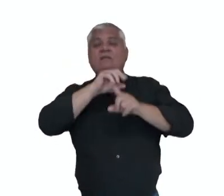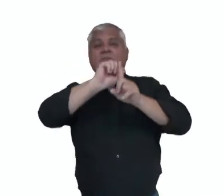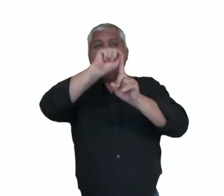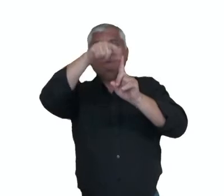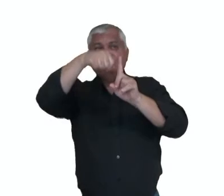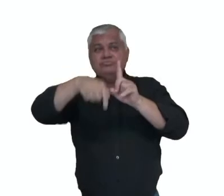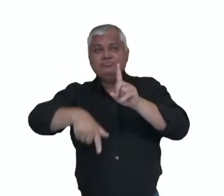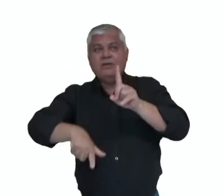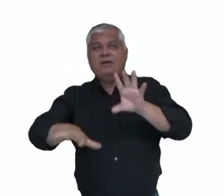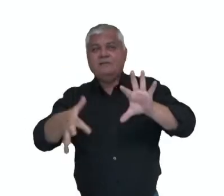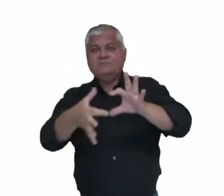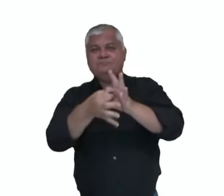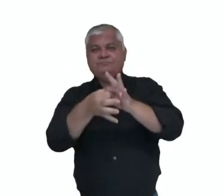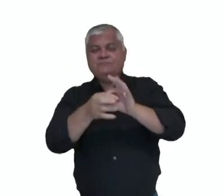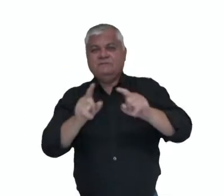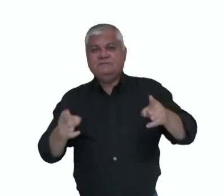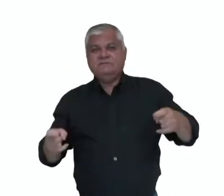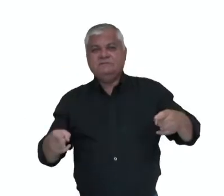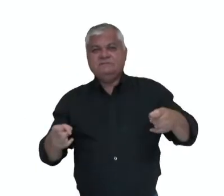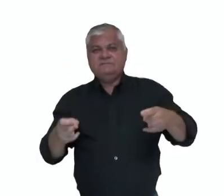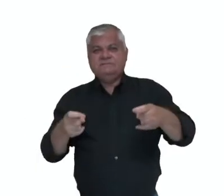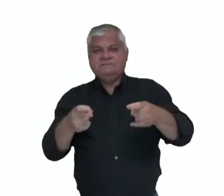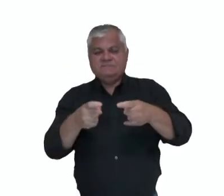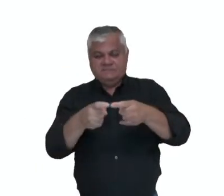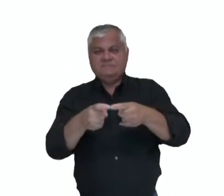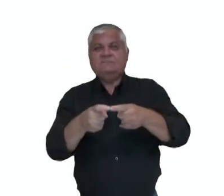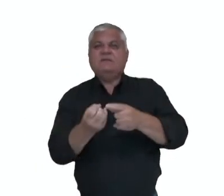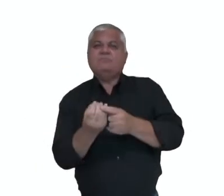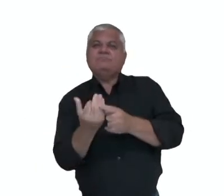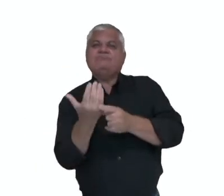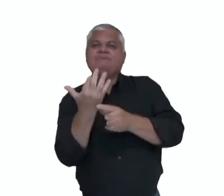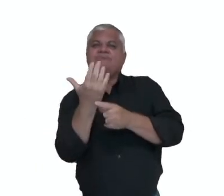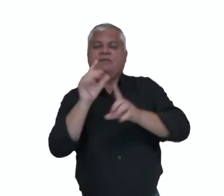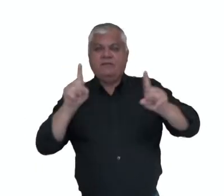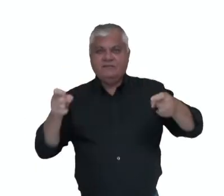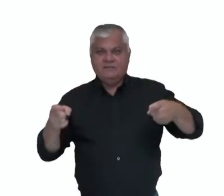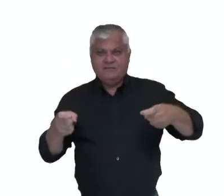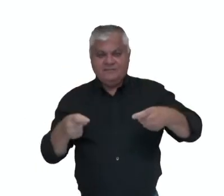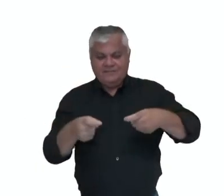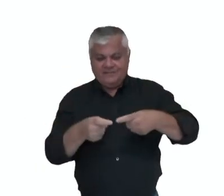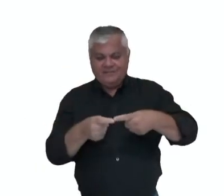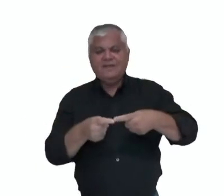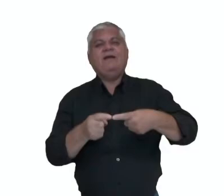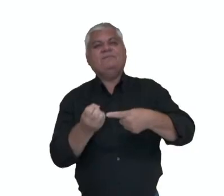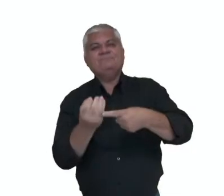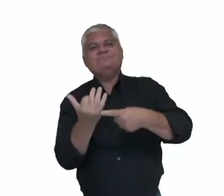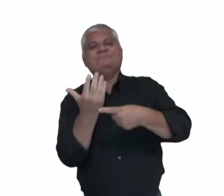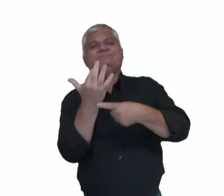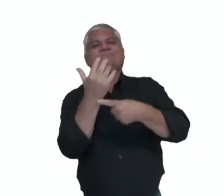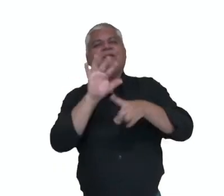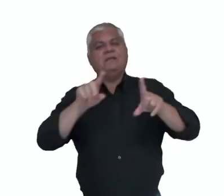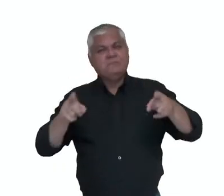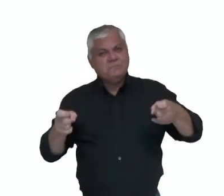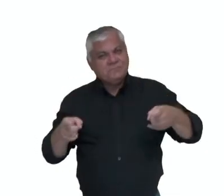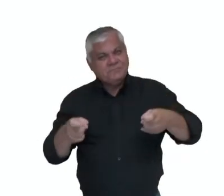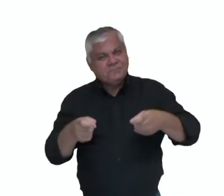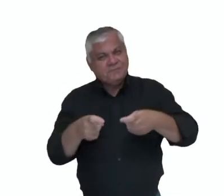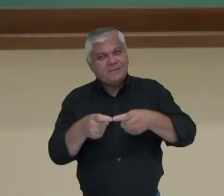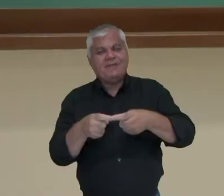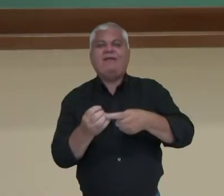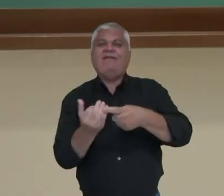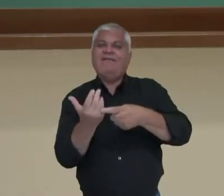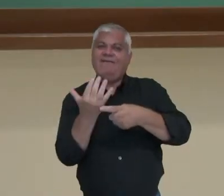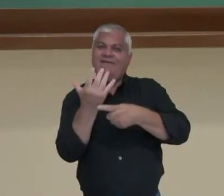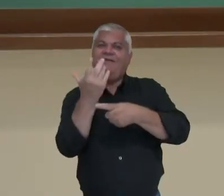é a junção dos gametângios, tá? E isso vai germinar, então vai novamente depois se